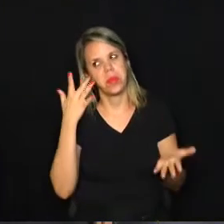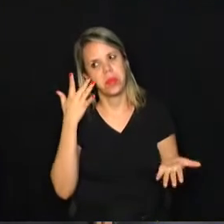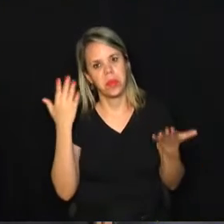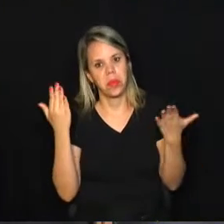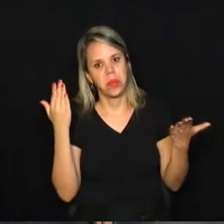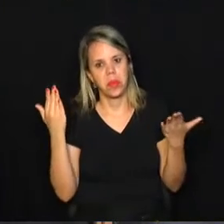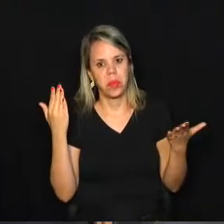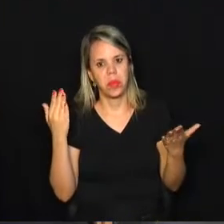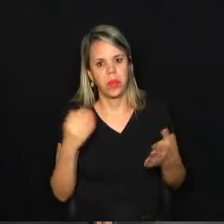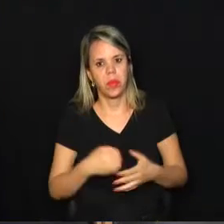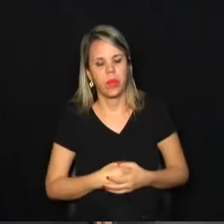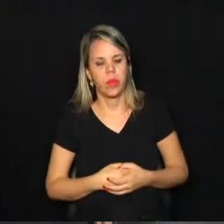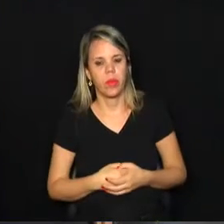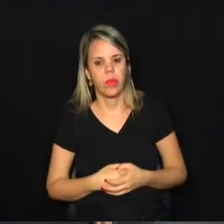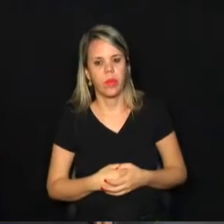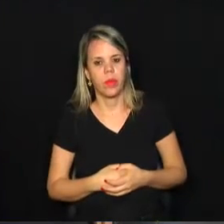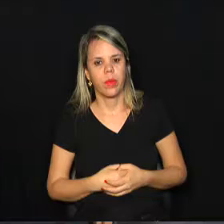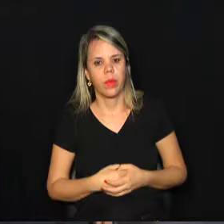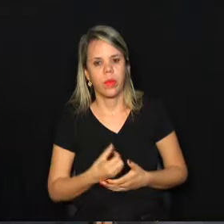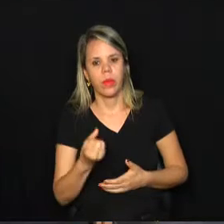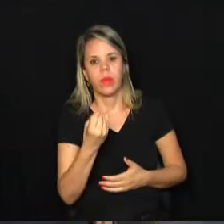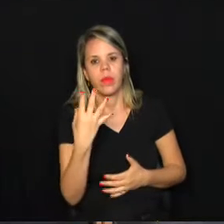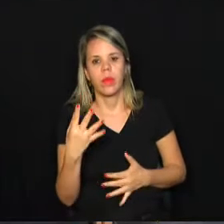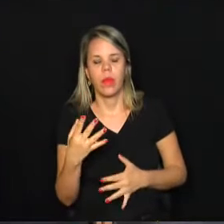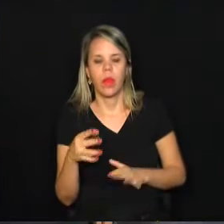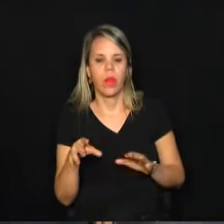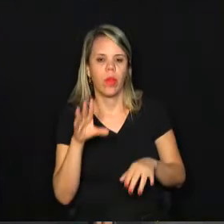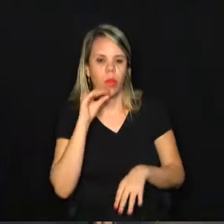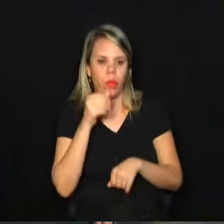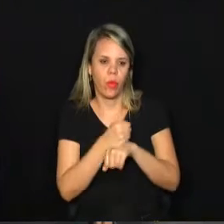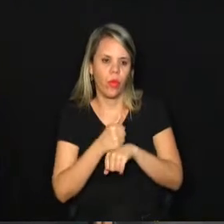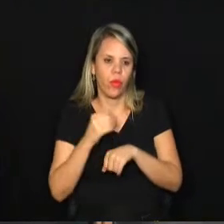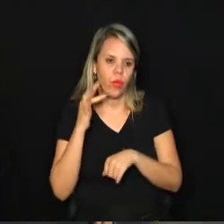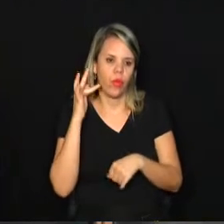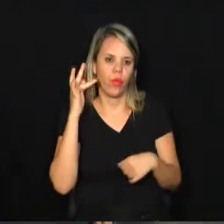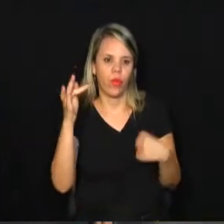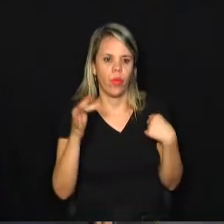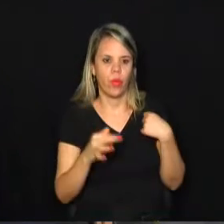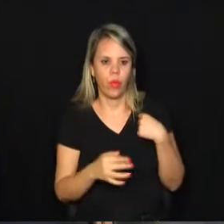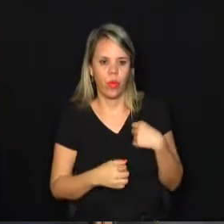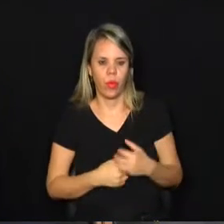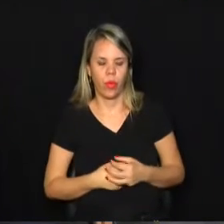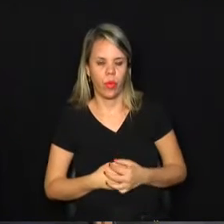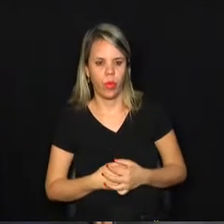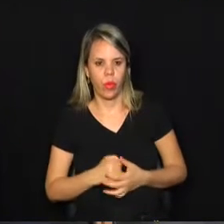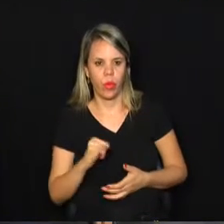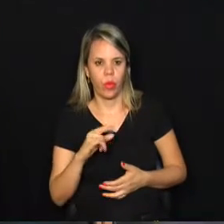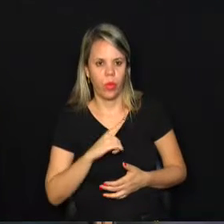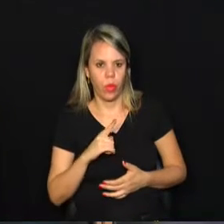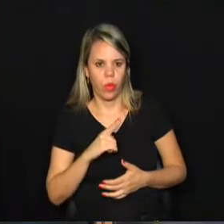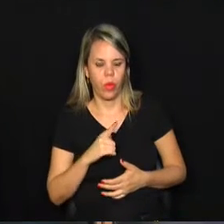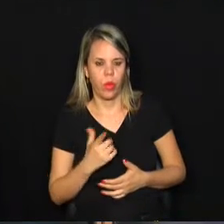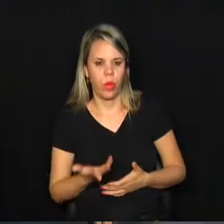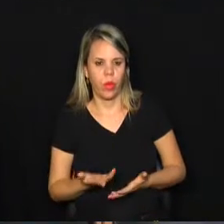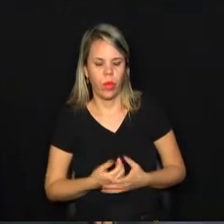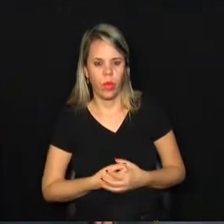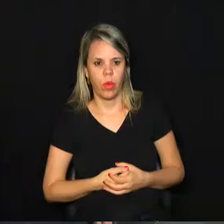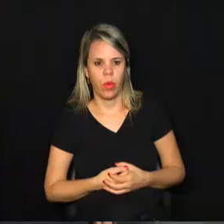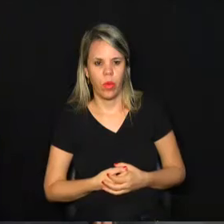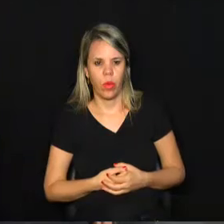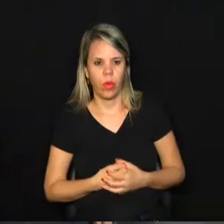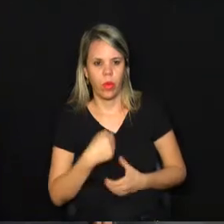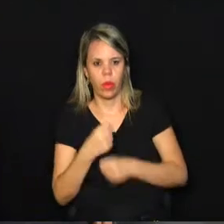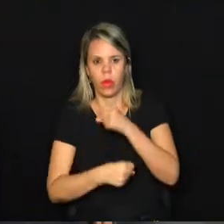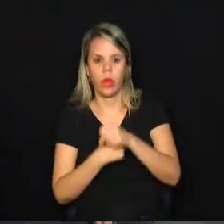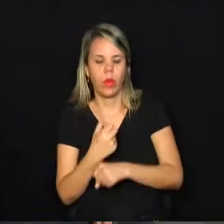de ter quadro próprio no futuro? E se tem previsão, assim, esse ano